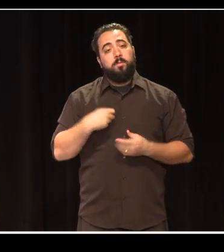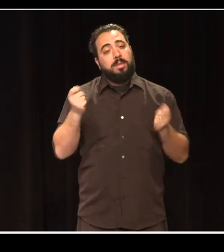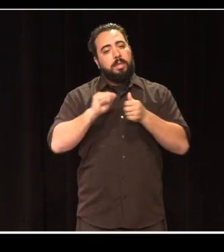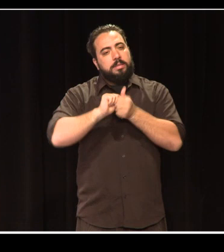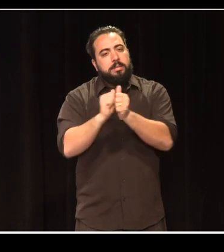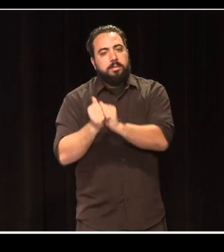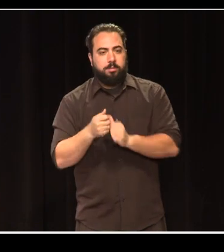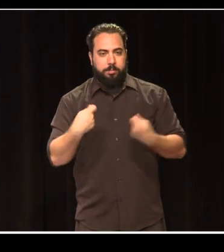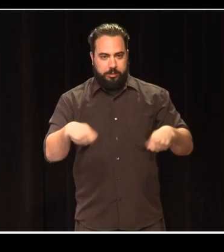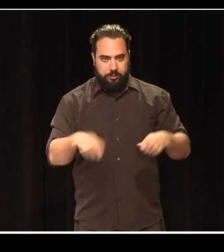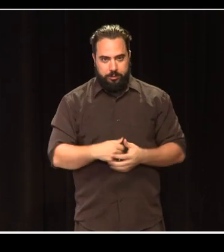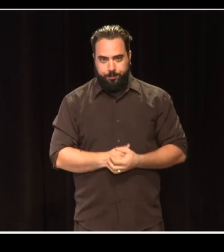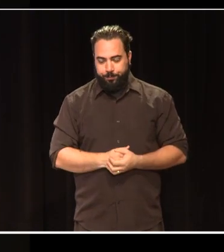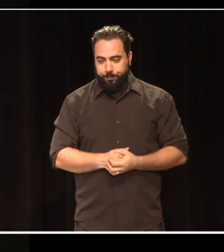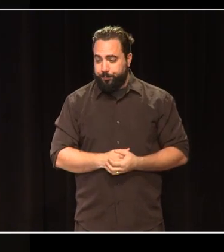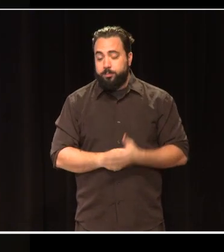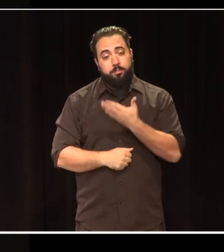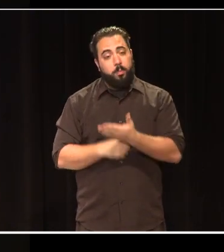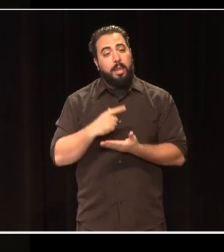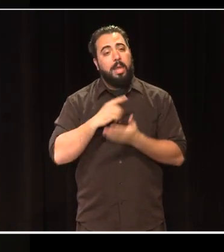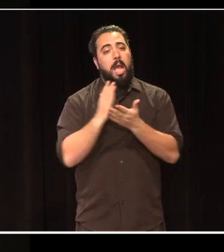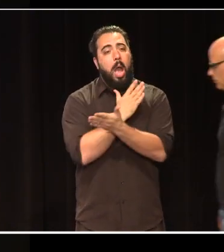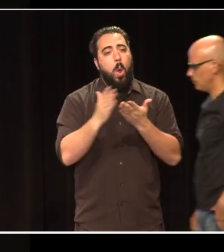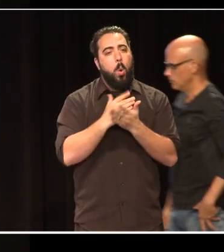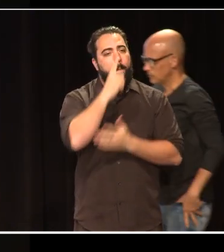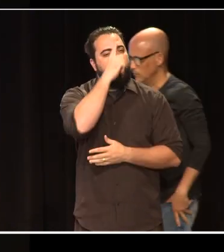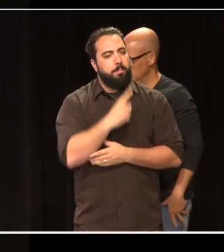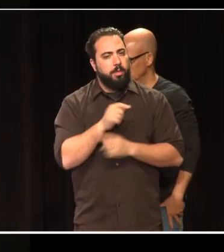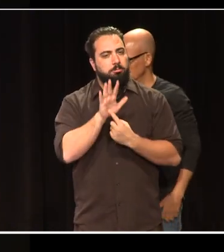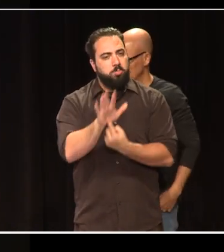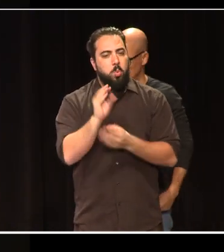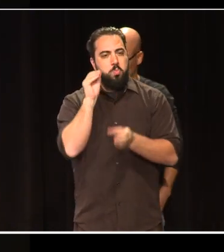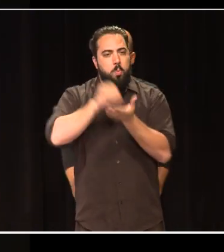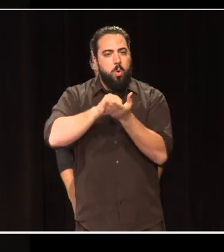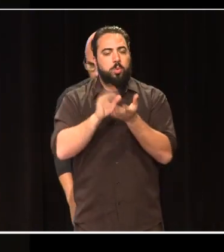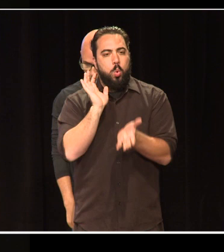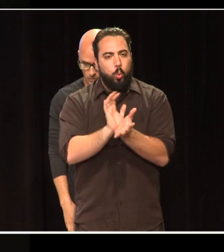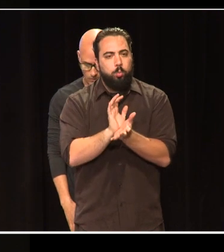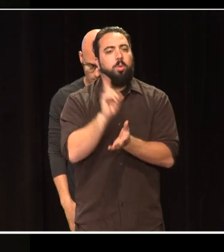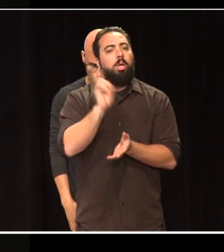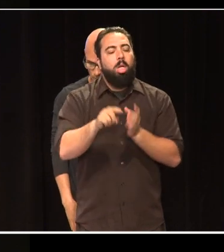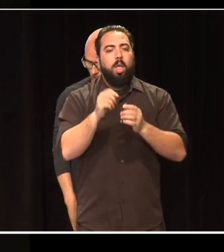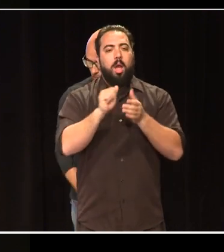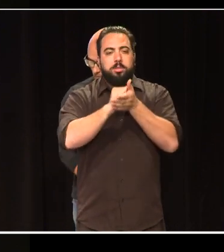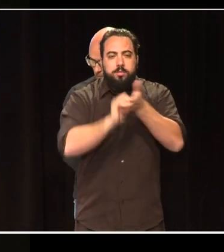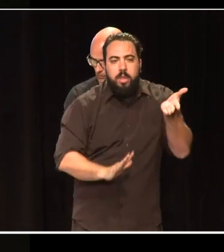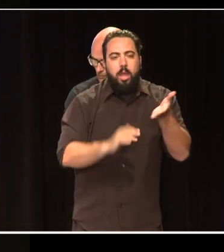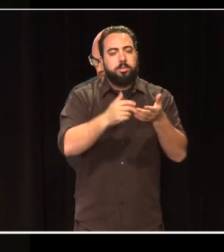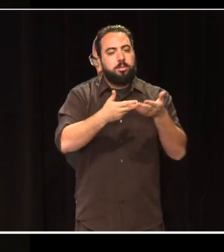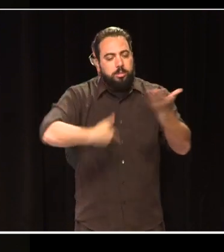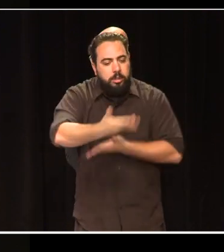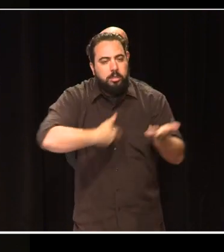vai. Aqui eu botei algumas imagens que foram divulgadas no grupo, né? Gabaritos de exercício, né?